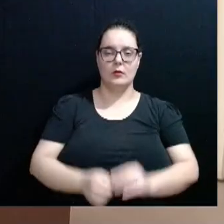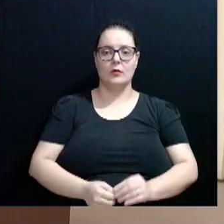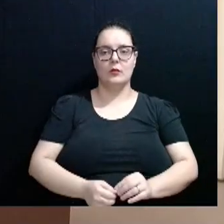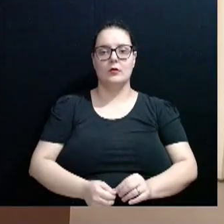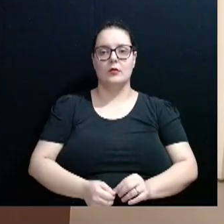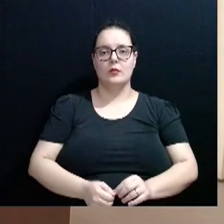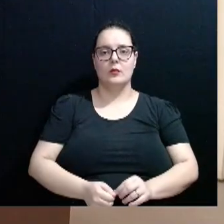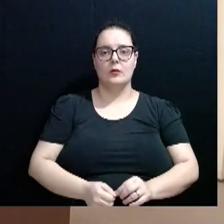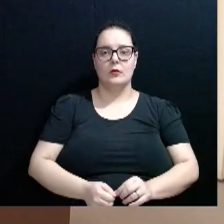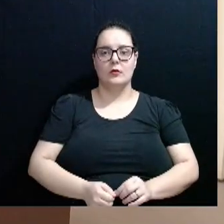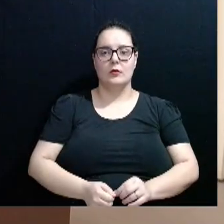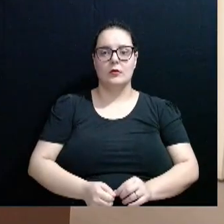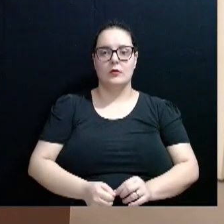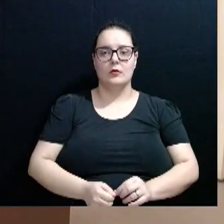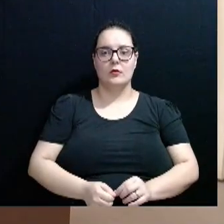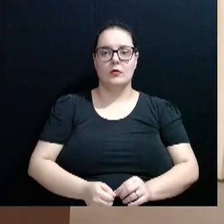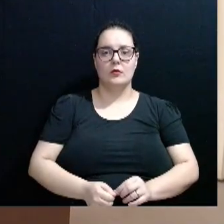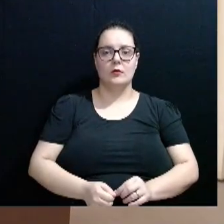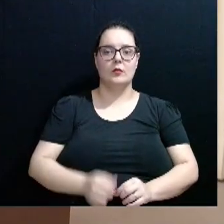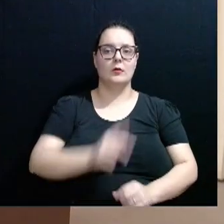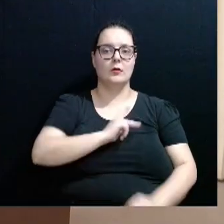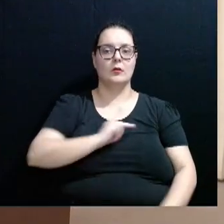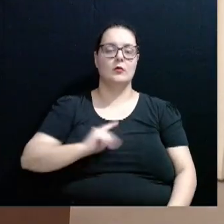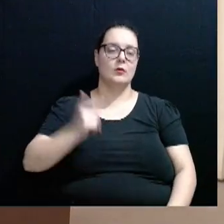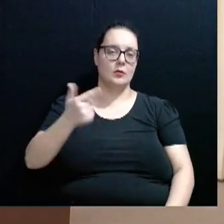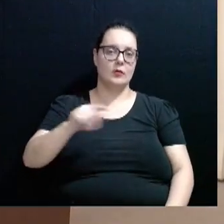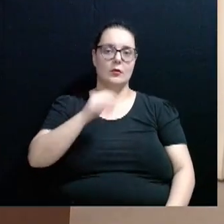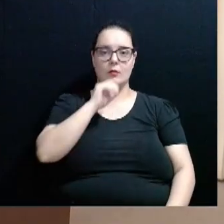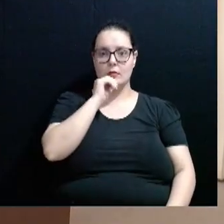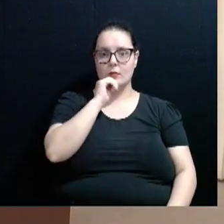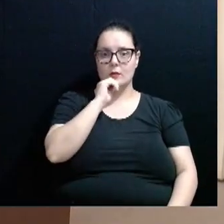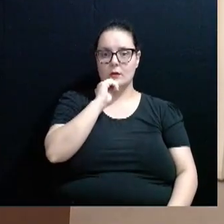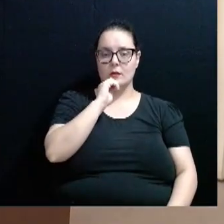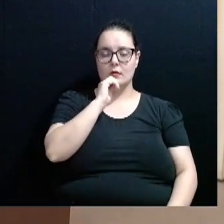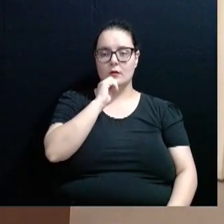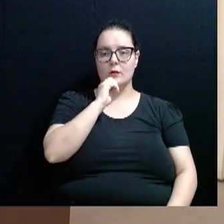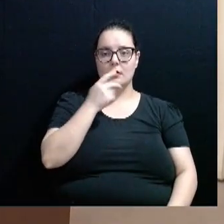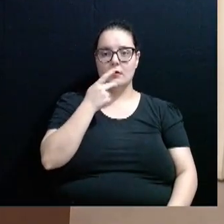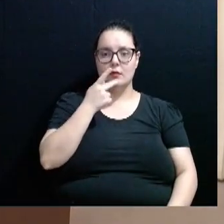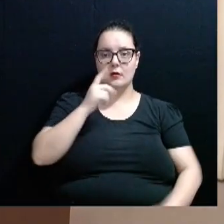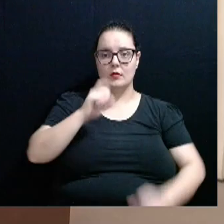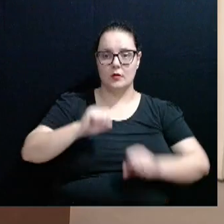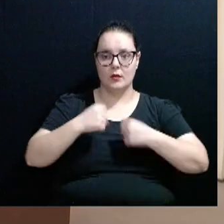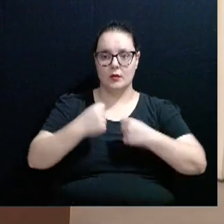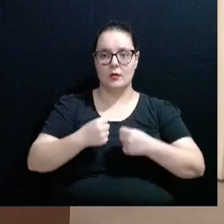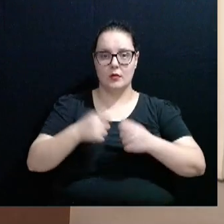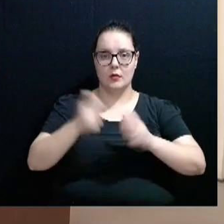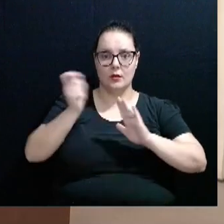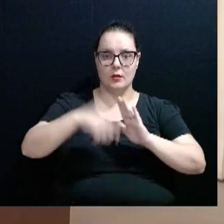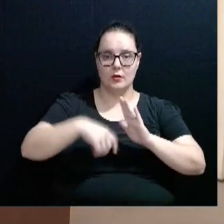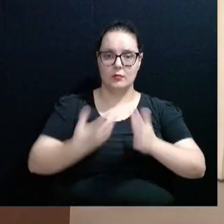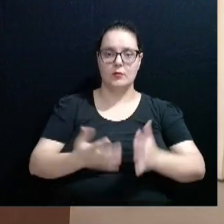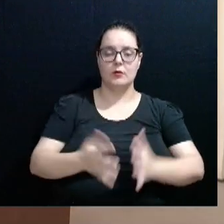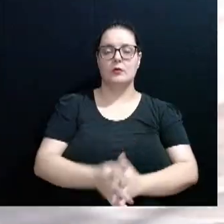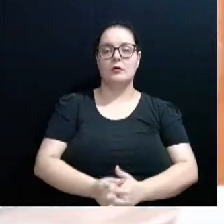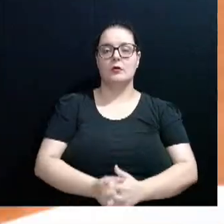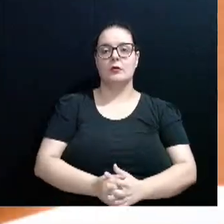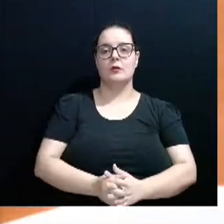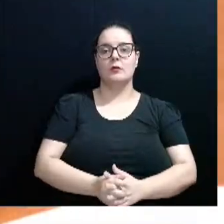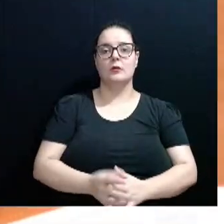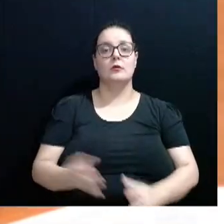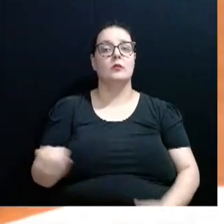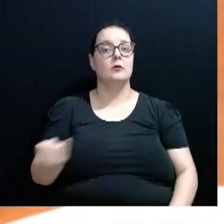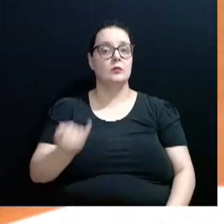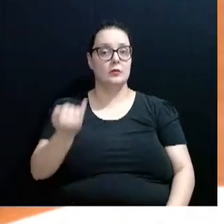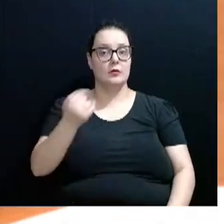Paulo. Presidente, mais uma vez, reforçar e ratificar a importância